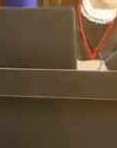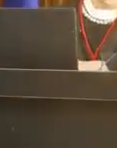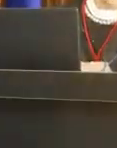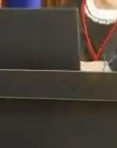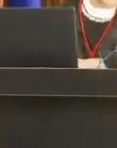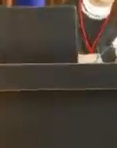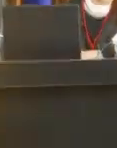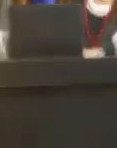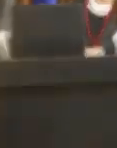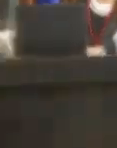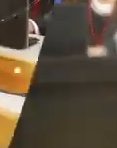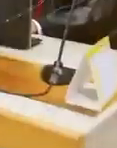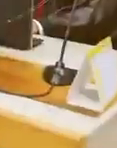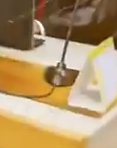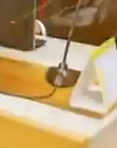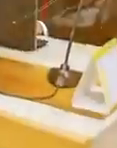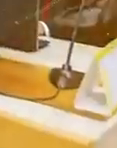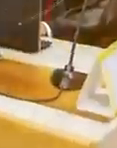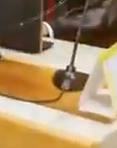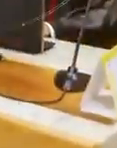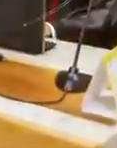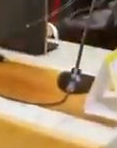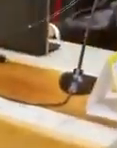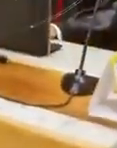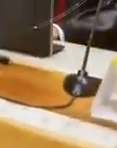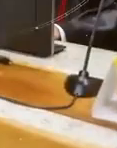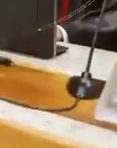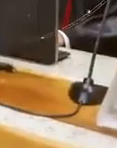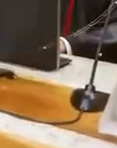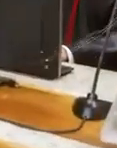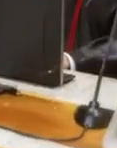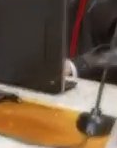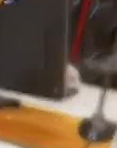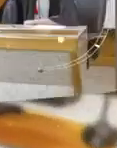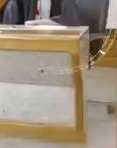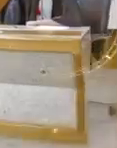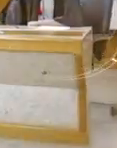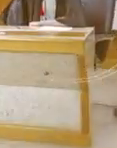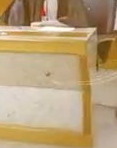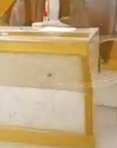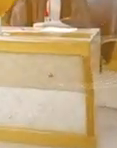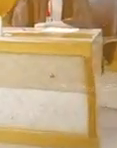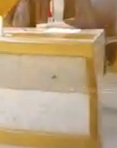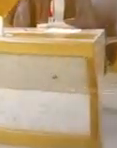Sequência de imagem do plenário do Tribunal Regional Eleitoral do Amapá e seus magistrados.